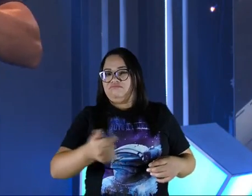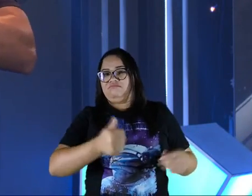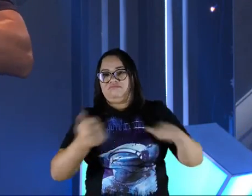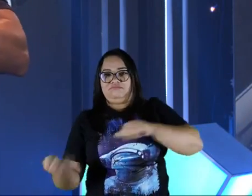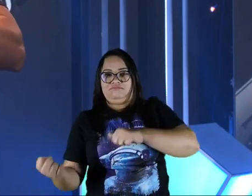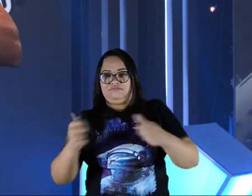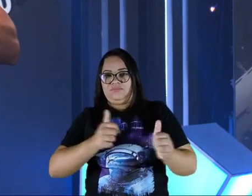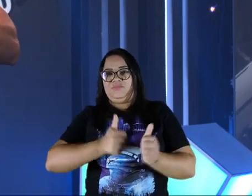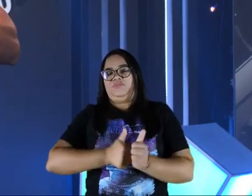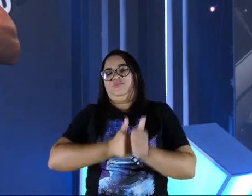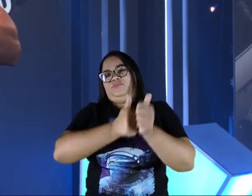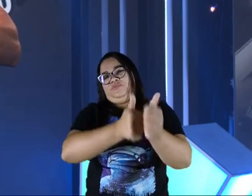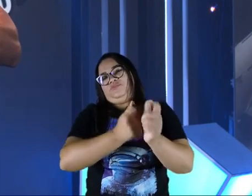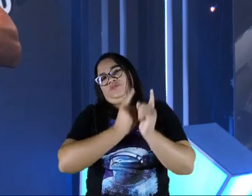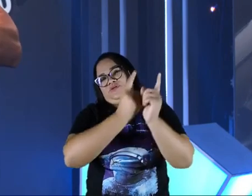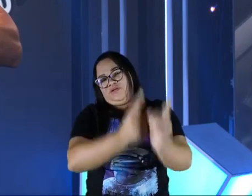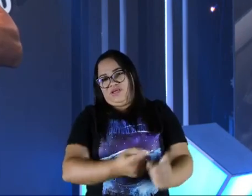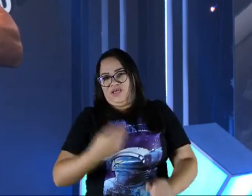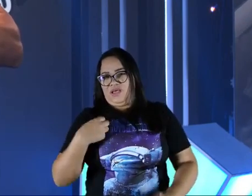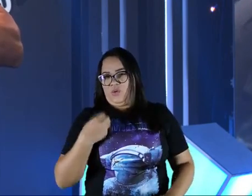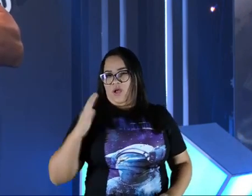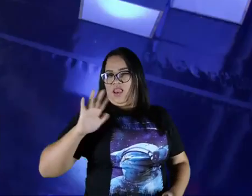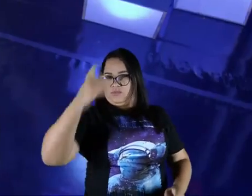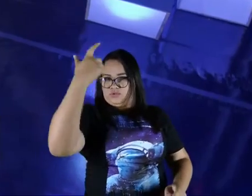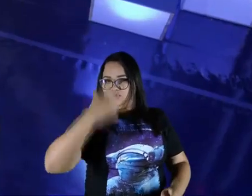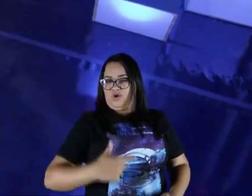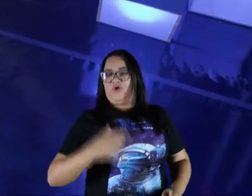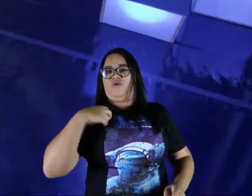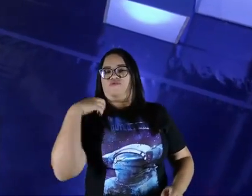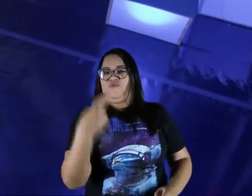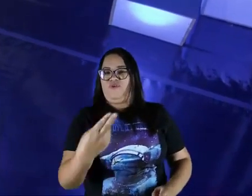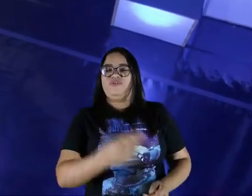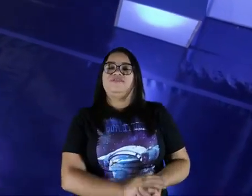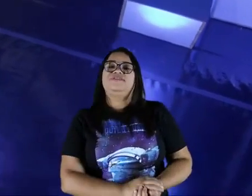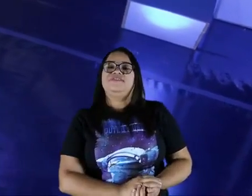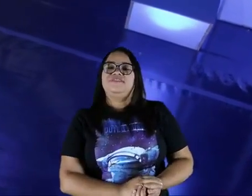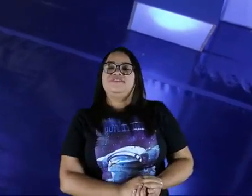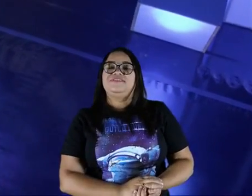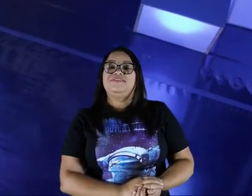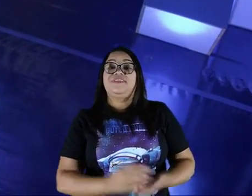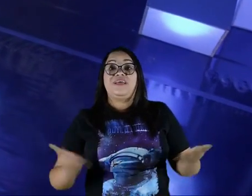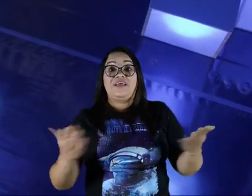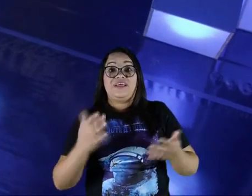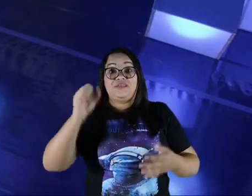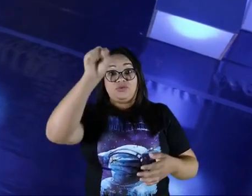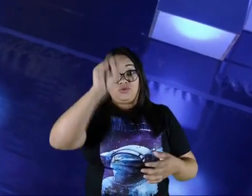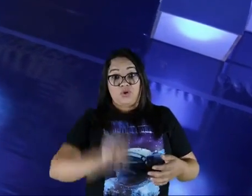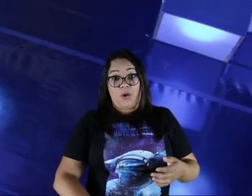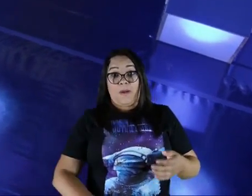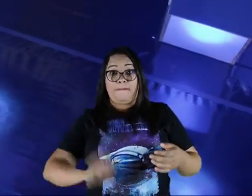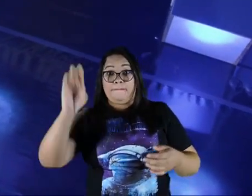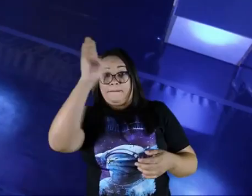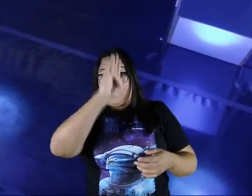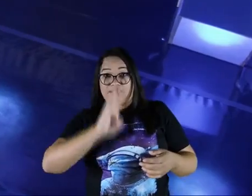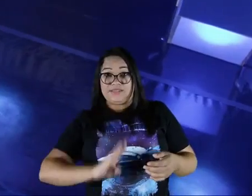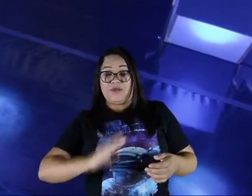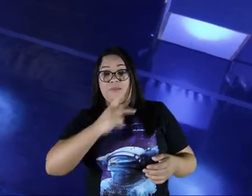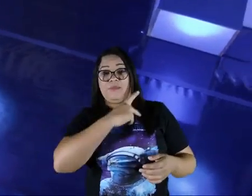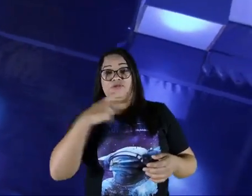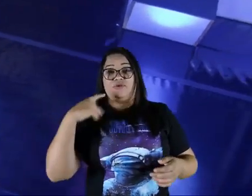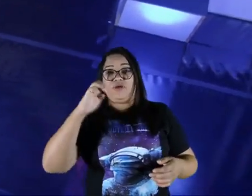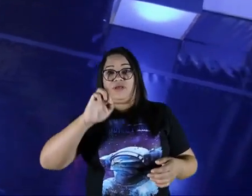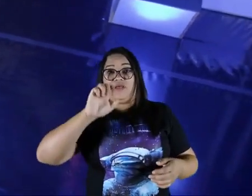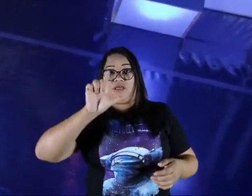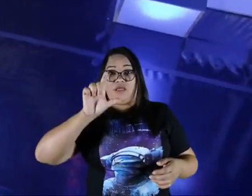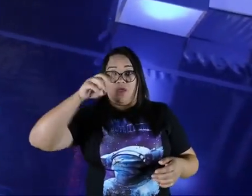discipular. Caleb eu sou, missão Caleb eu vou. Isso aí, valeu Dudu. E vamos para a região sul do Brasil, pastor Elmar, conta como vai